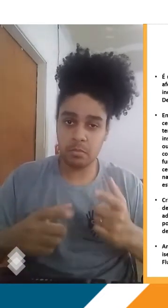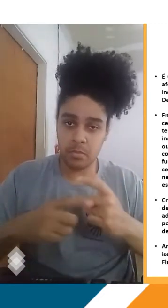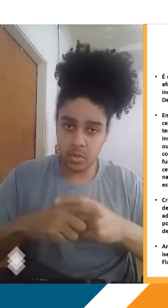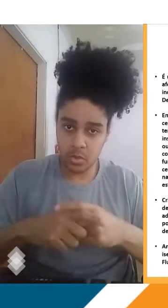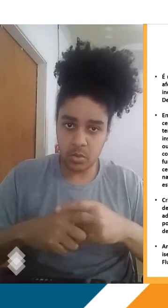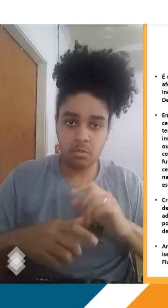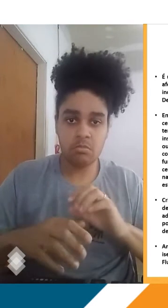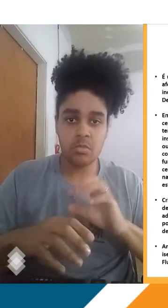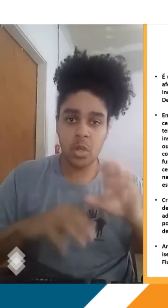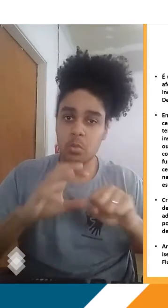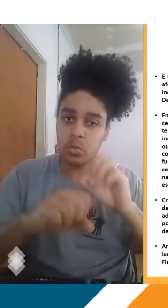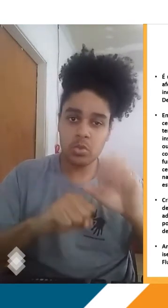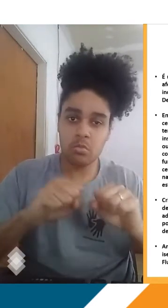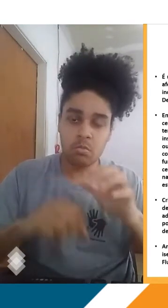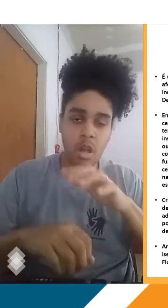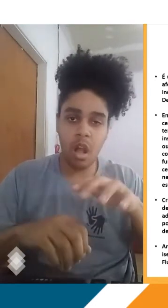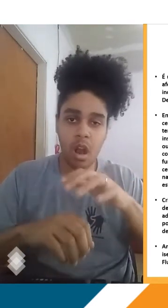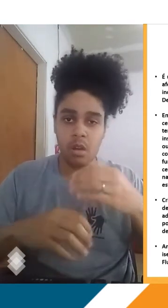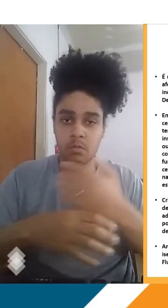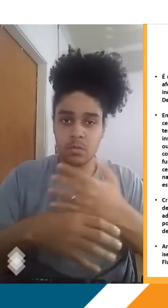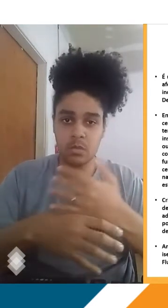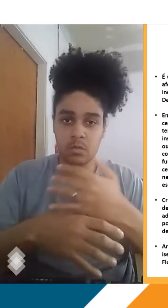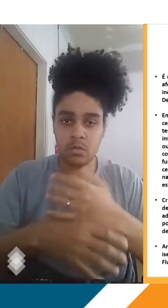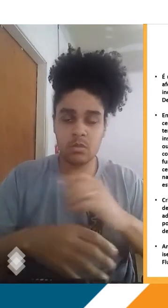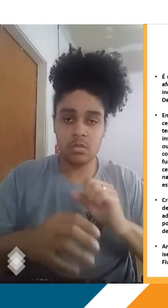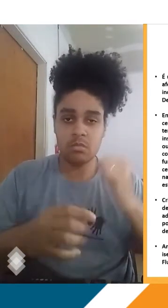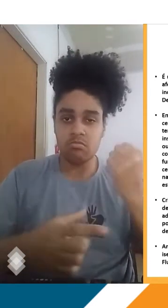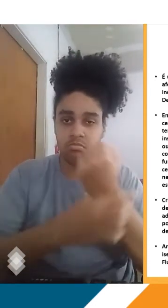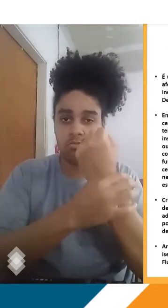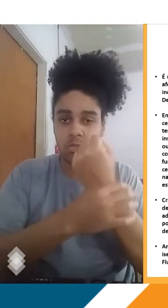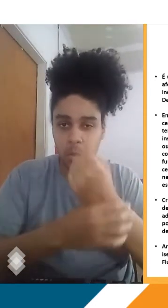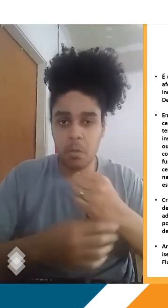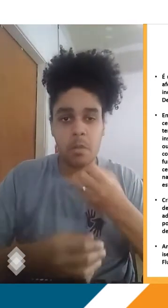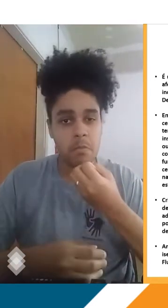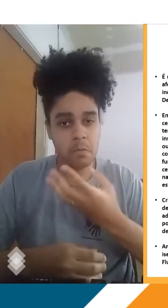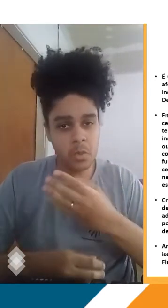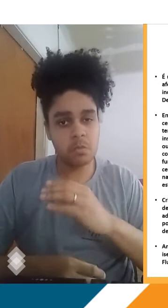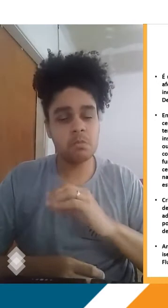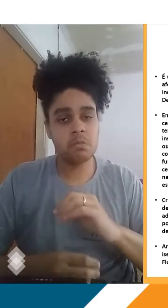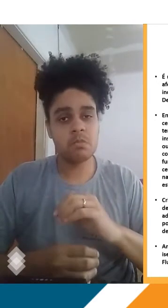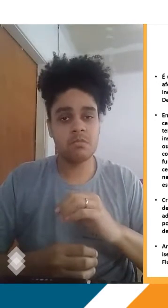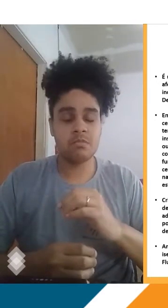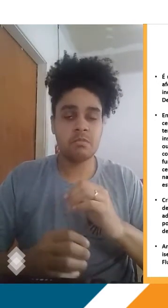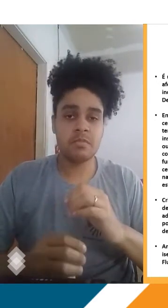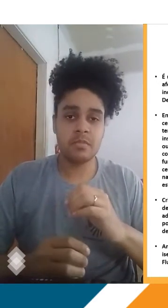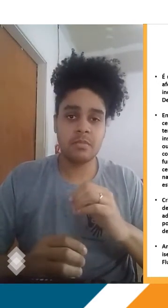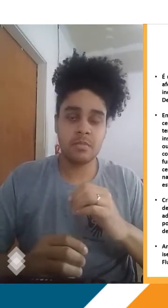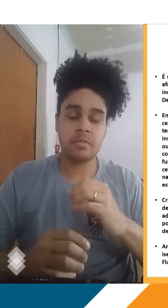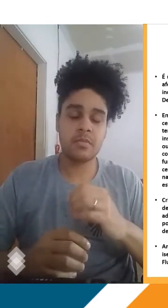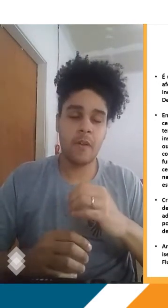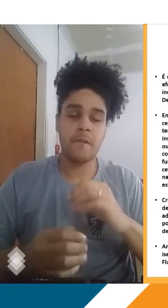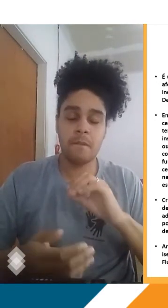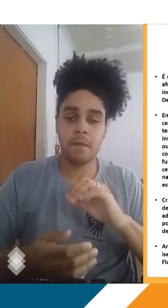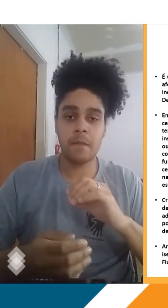população menor, buscam regiões, municípios que garantam certos benefícios locacionais,